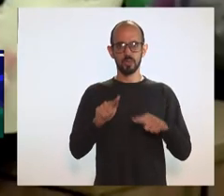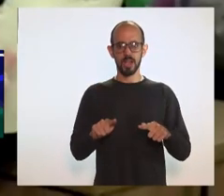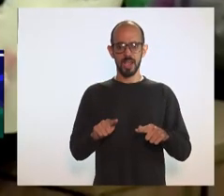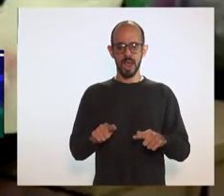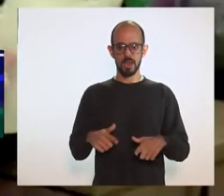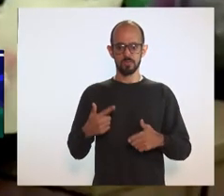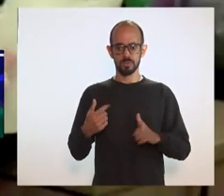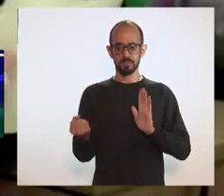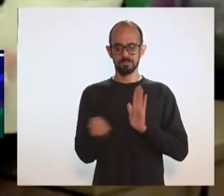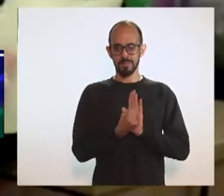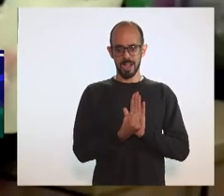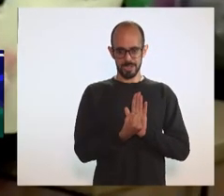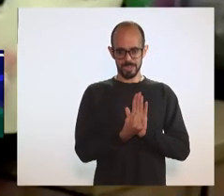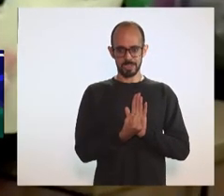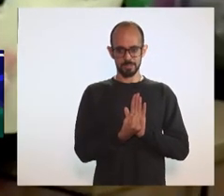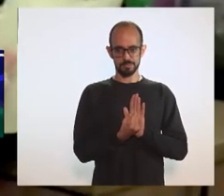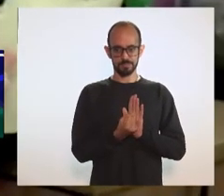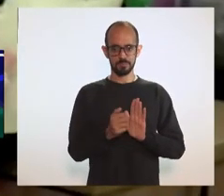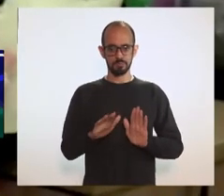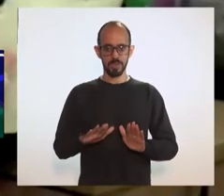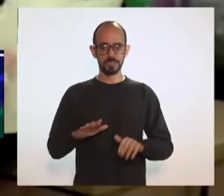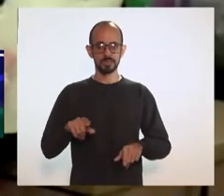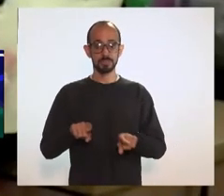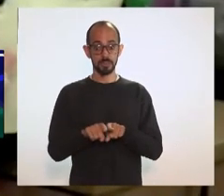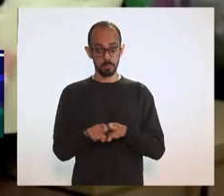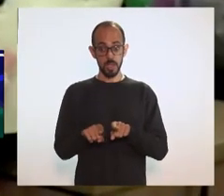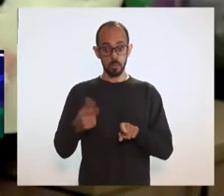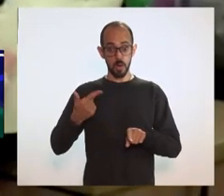impactada, mas também trouxe outro agravamento,